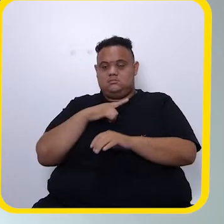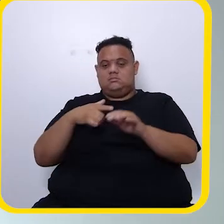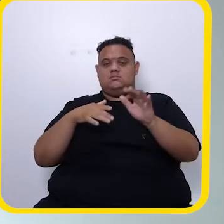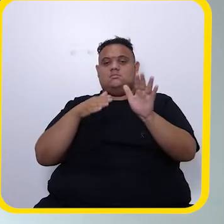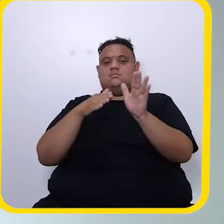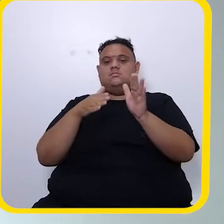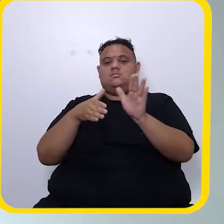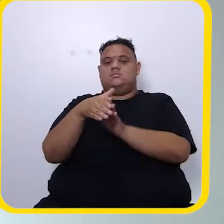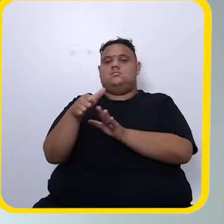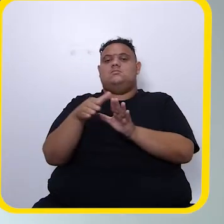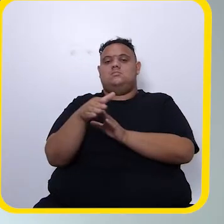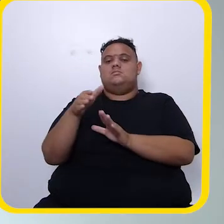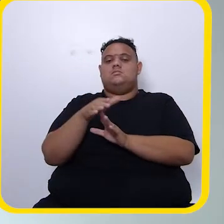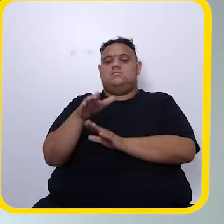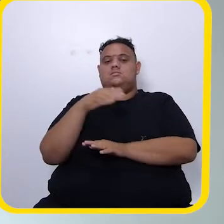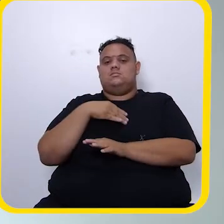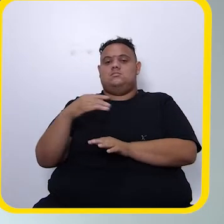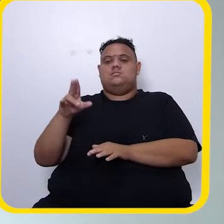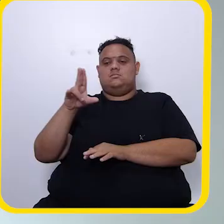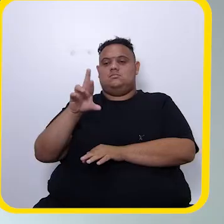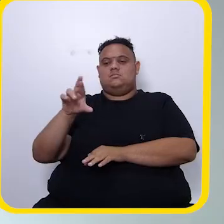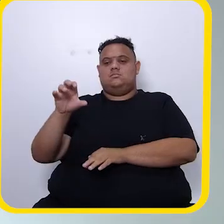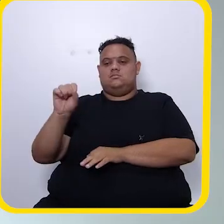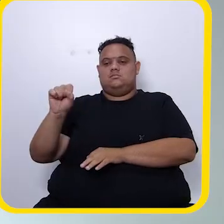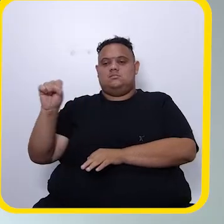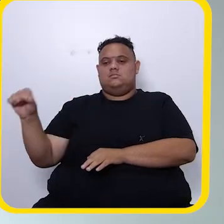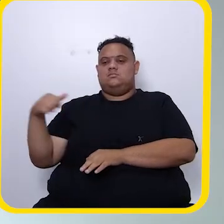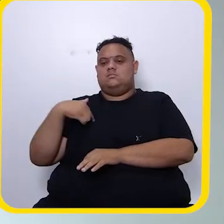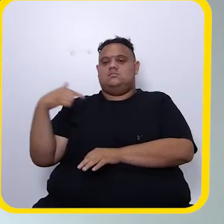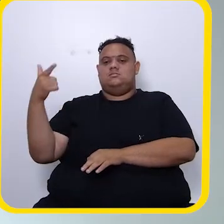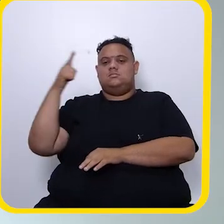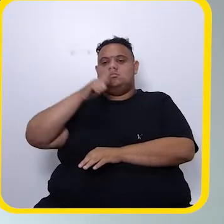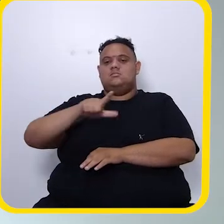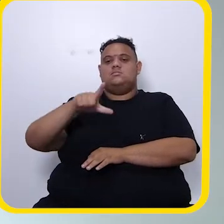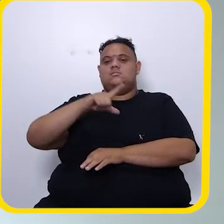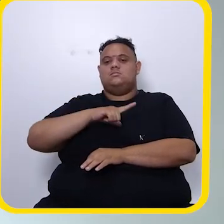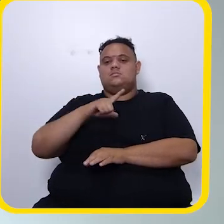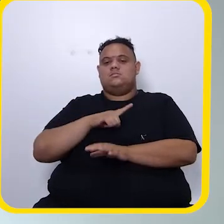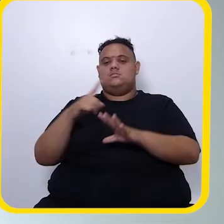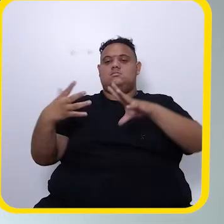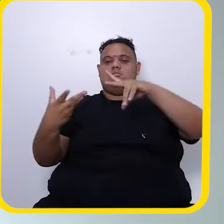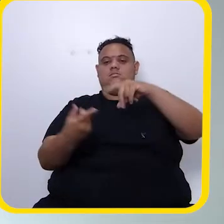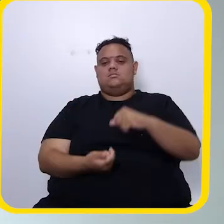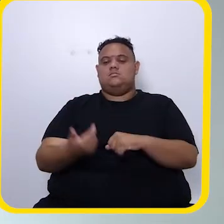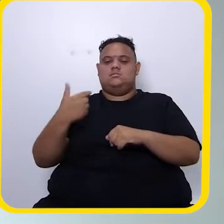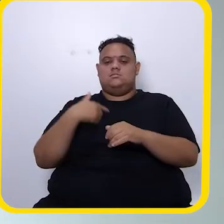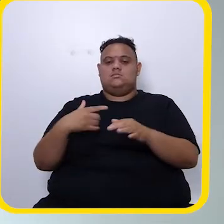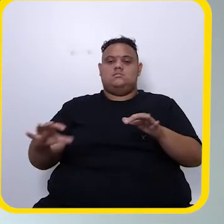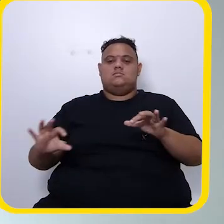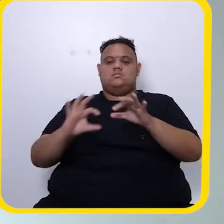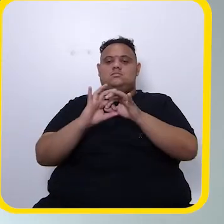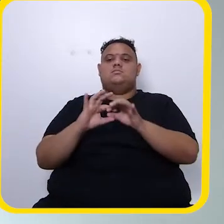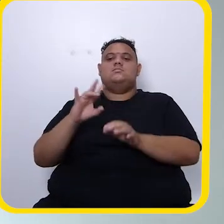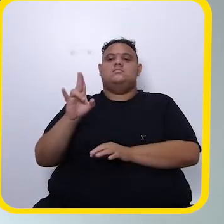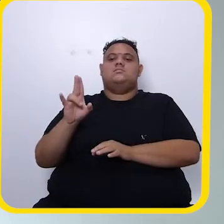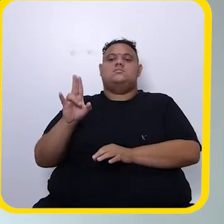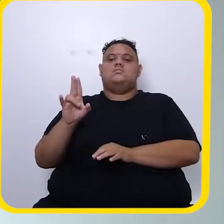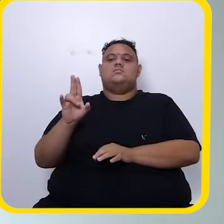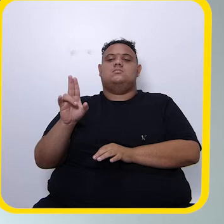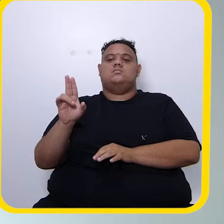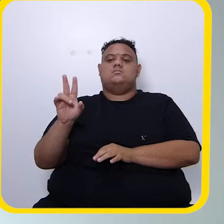da União Soviética, enquanto a União Soviética conseguia ser uma grande potência mundial ao lado dos Estados Unidos, né,